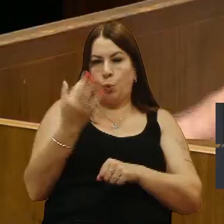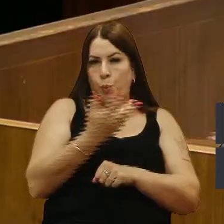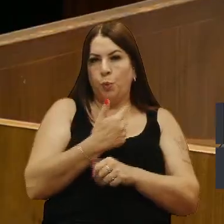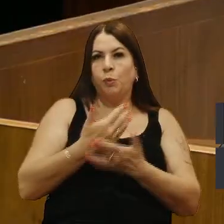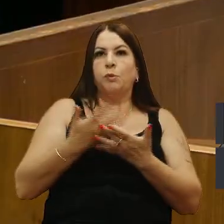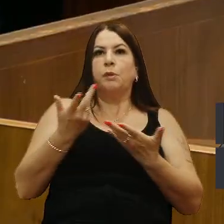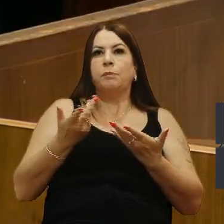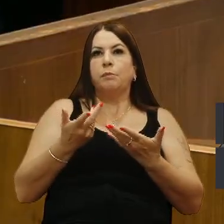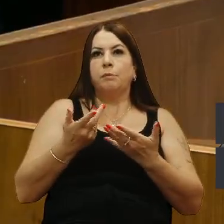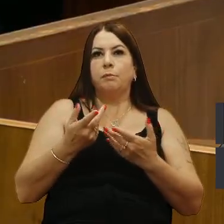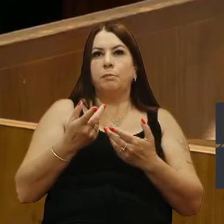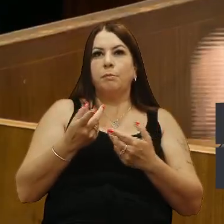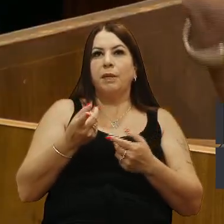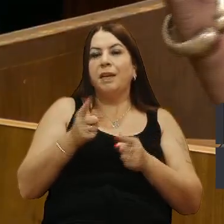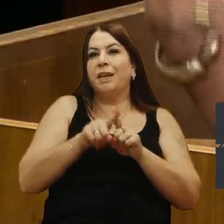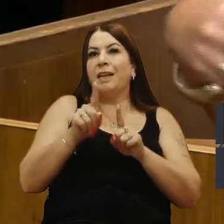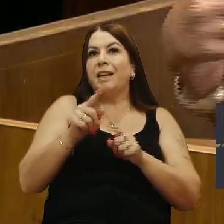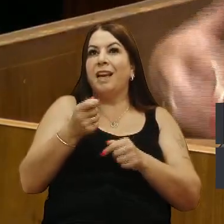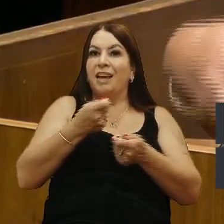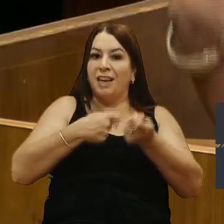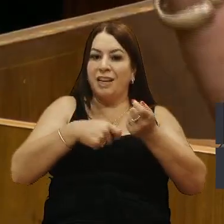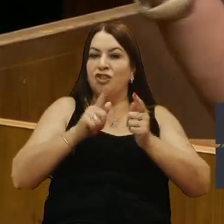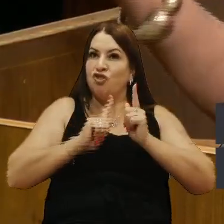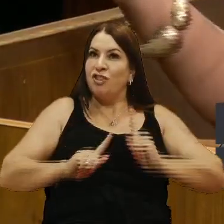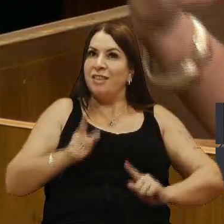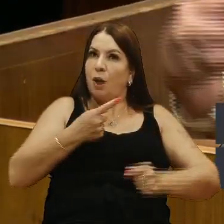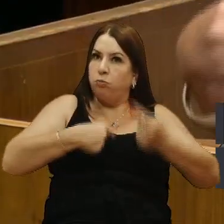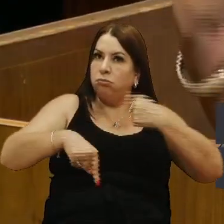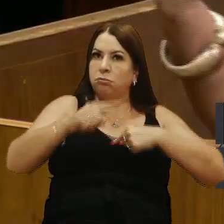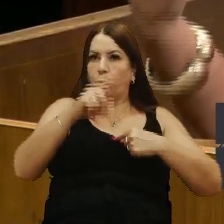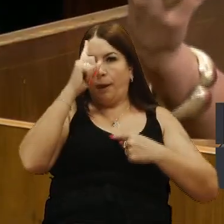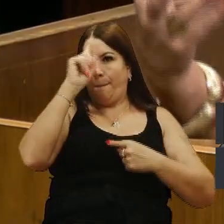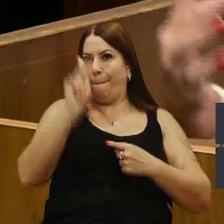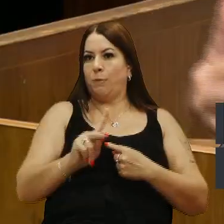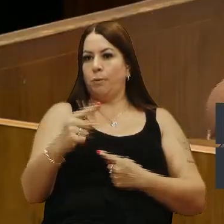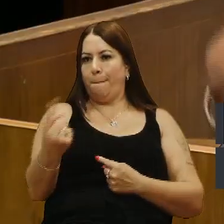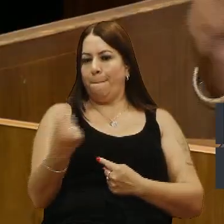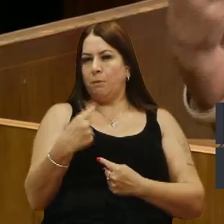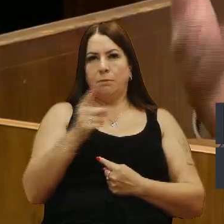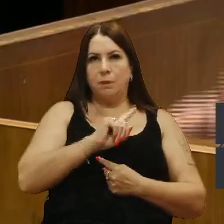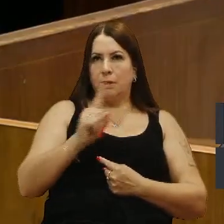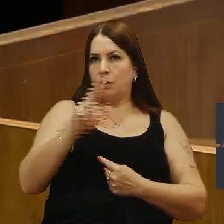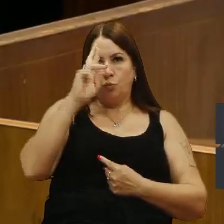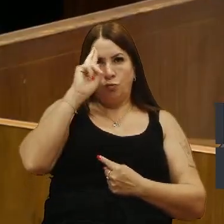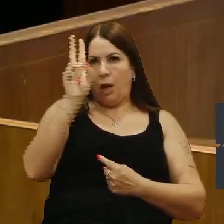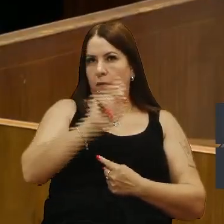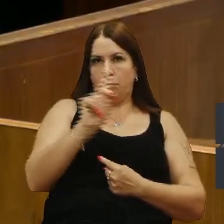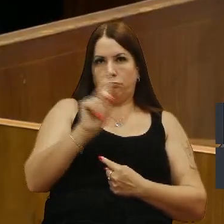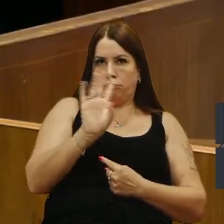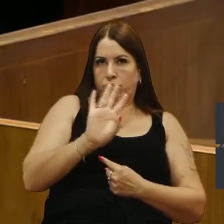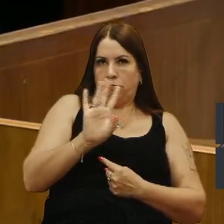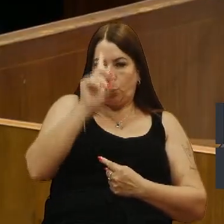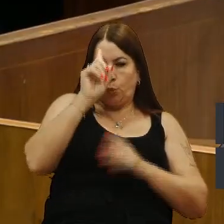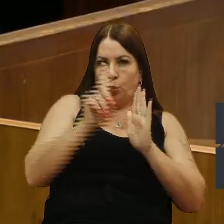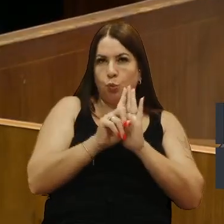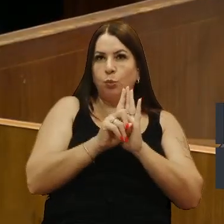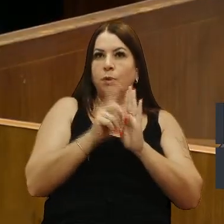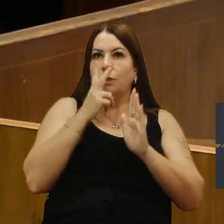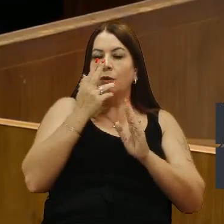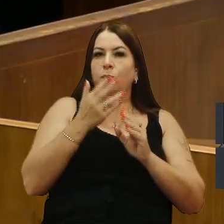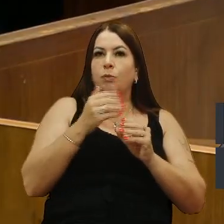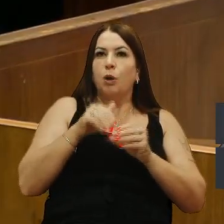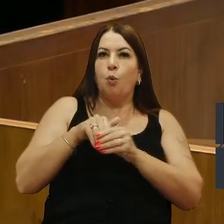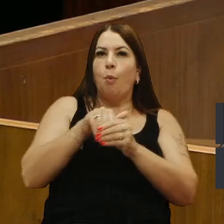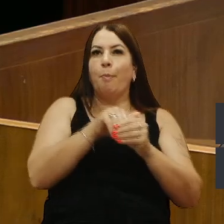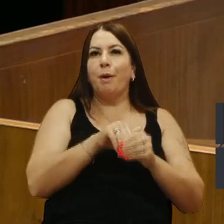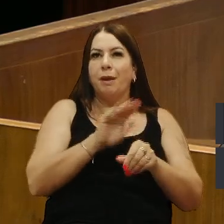mas é autogestão, não tem alguém comandando, uma chefia, um patrão, a questão da